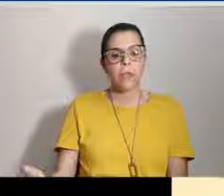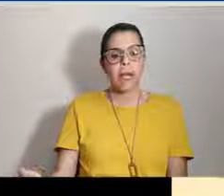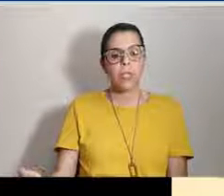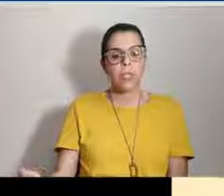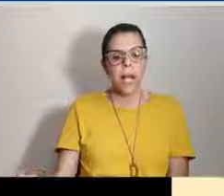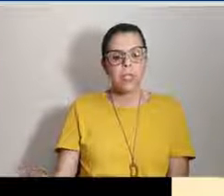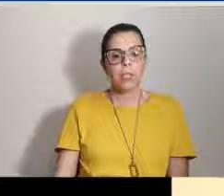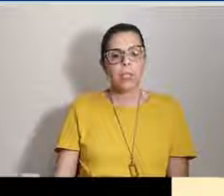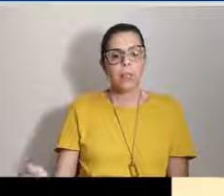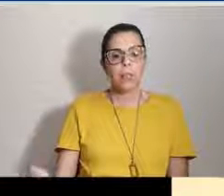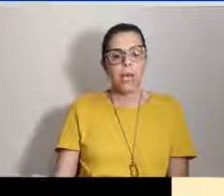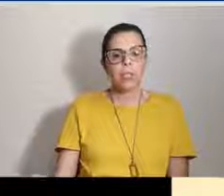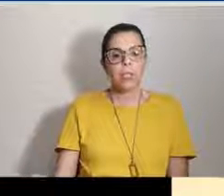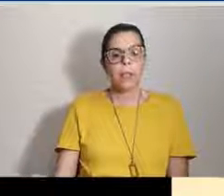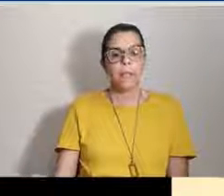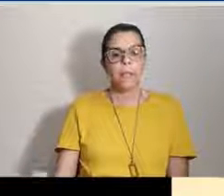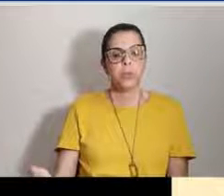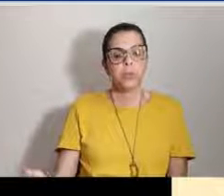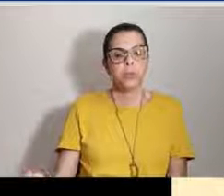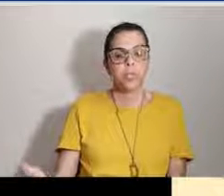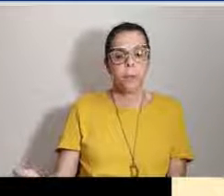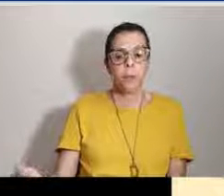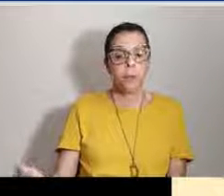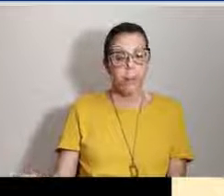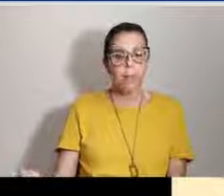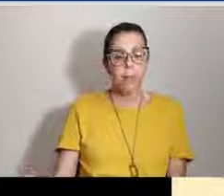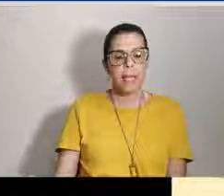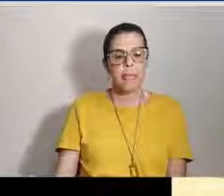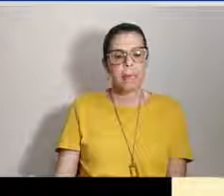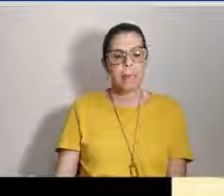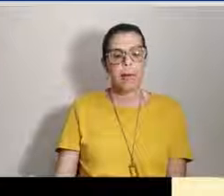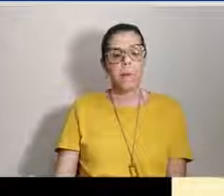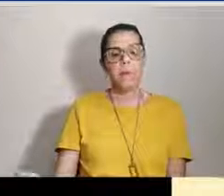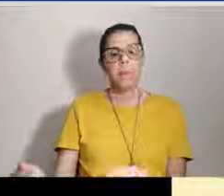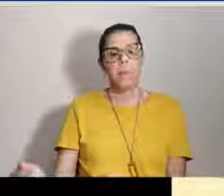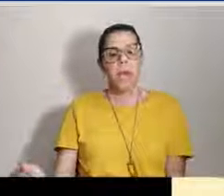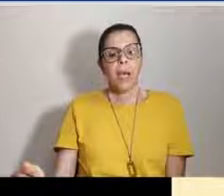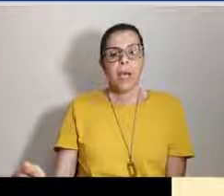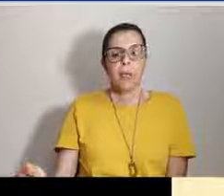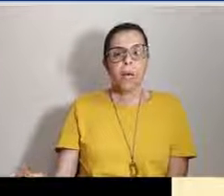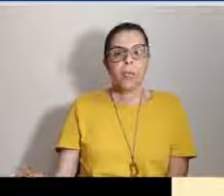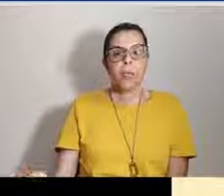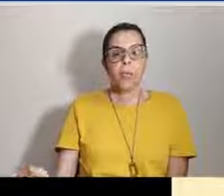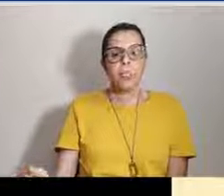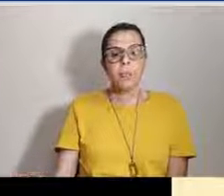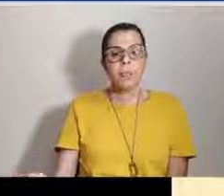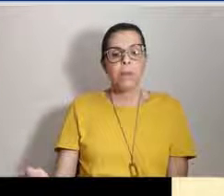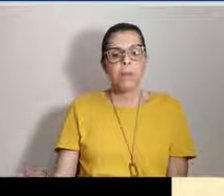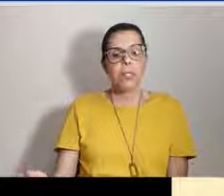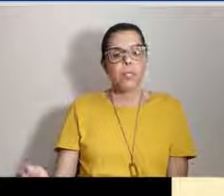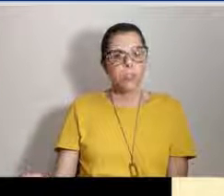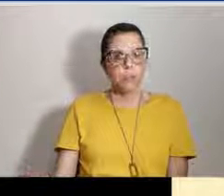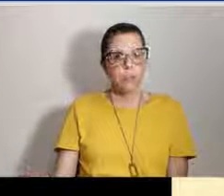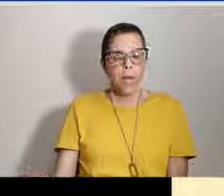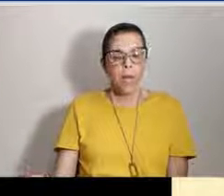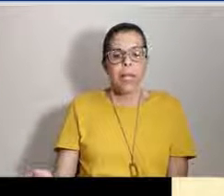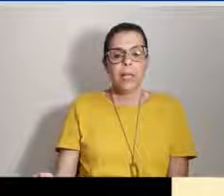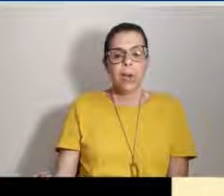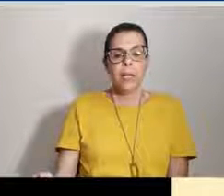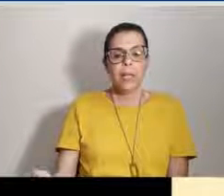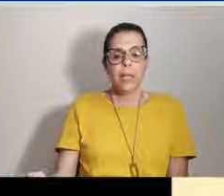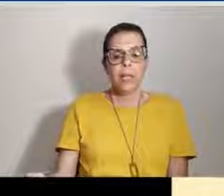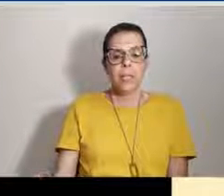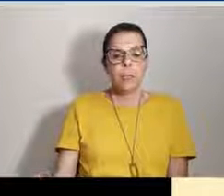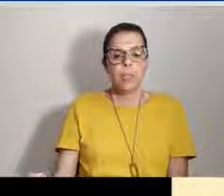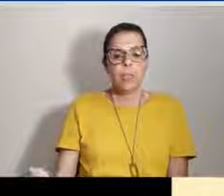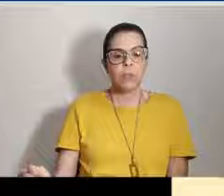componente curricular didática no semestre, no segundo sem, no primeiro semestre, perdão, do ano de 2021, em